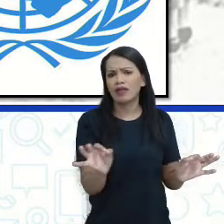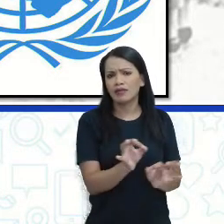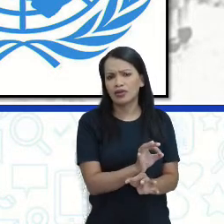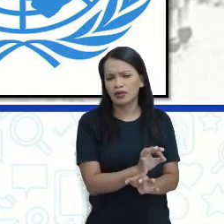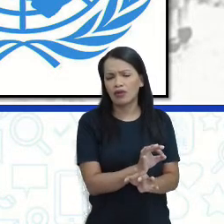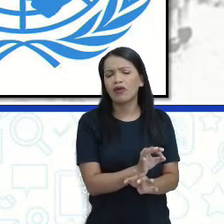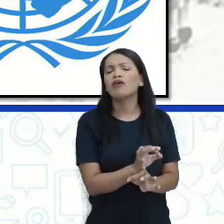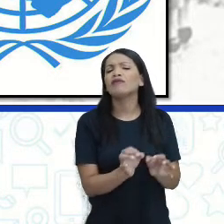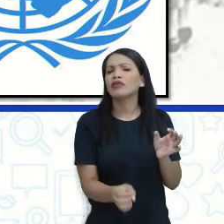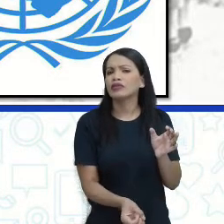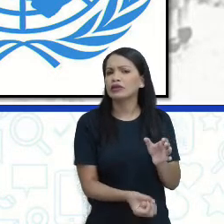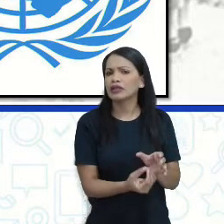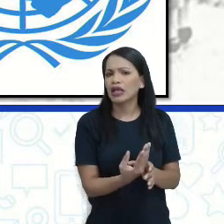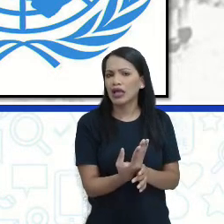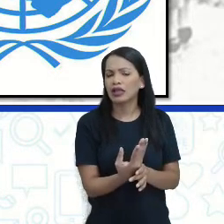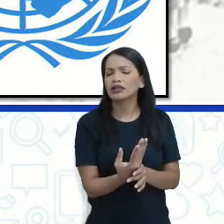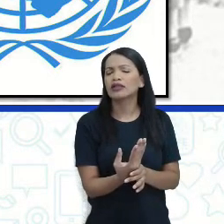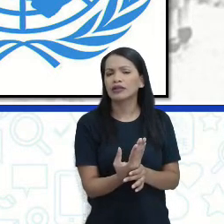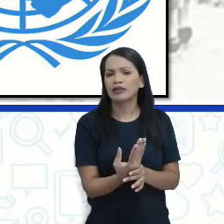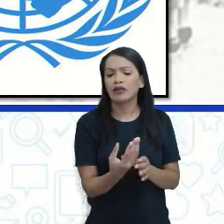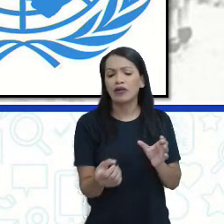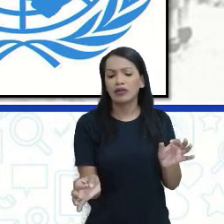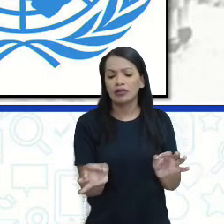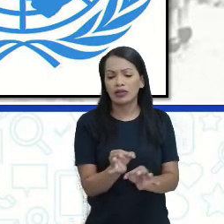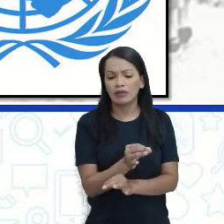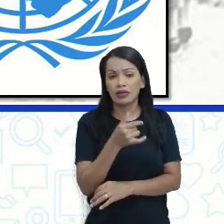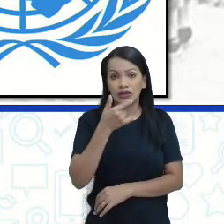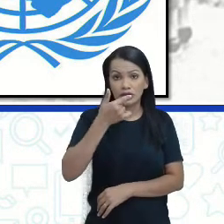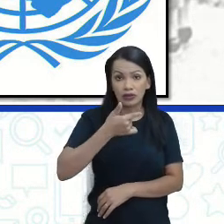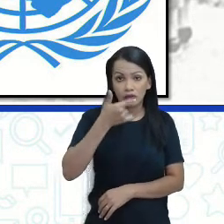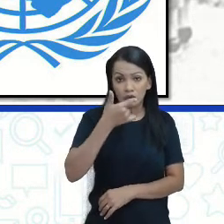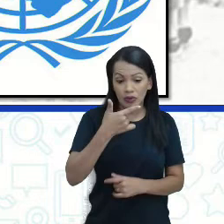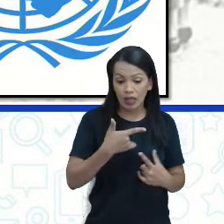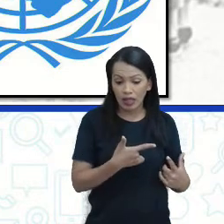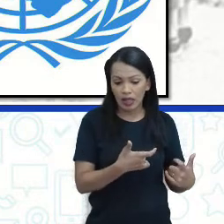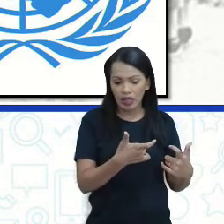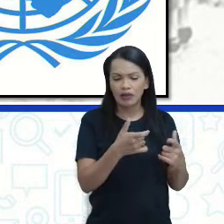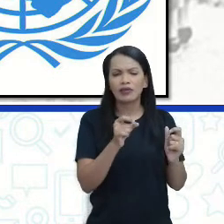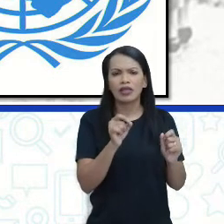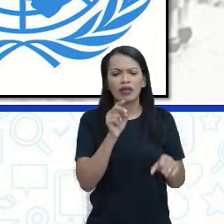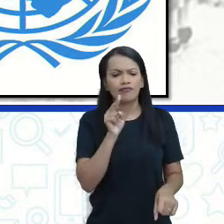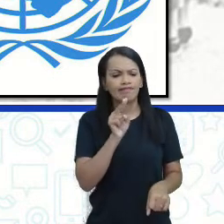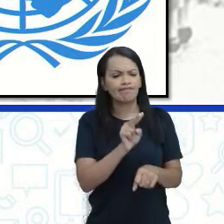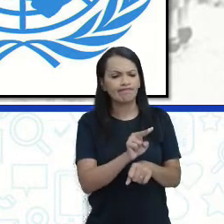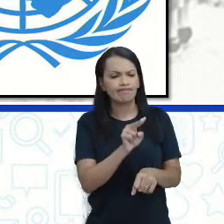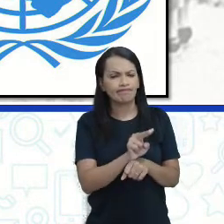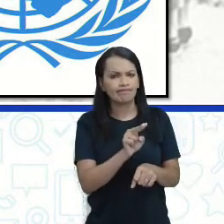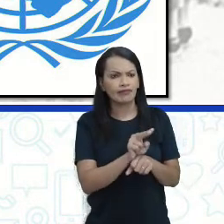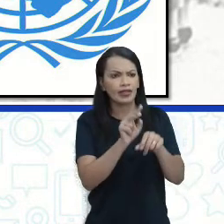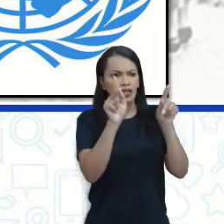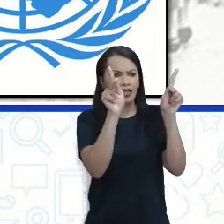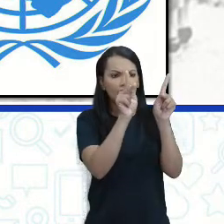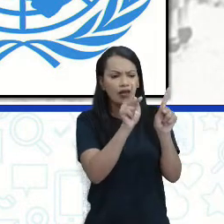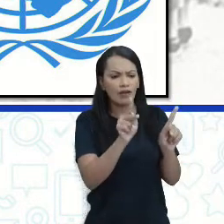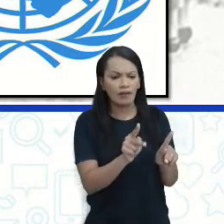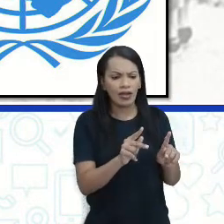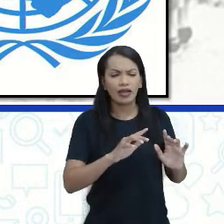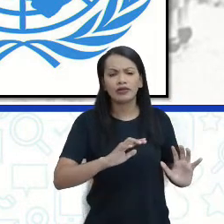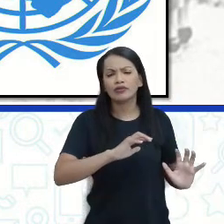Mundial, com a intenção de zelar aí pela manutenção da paz, né,